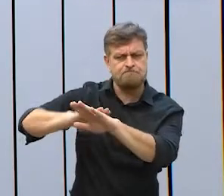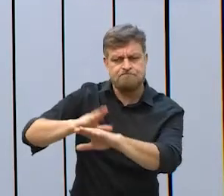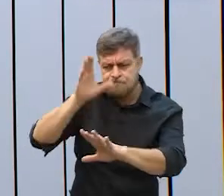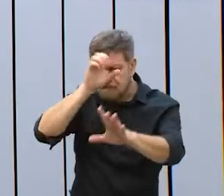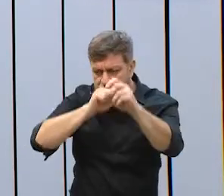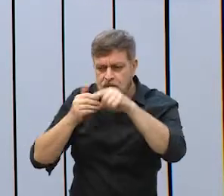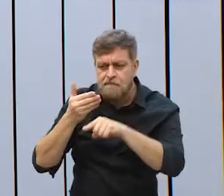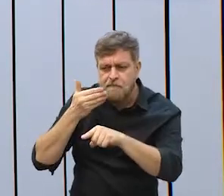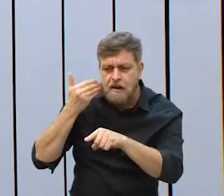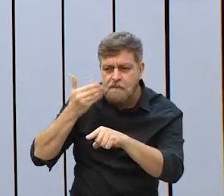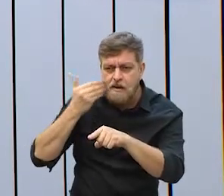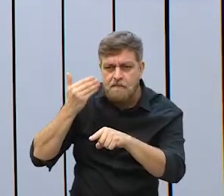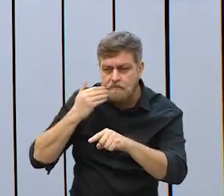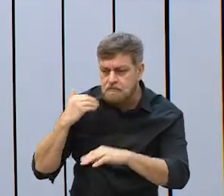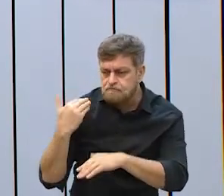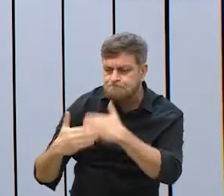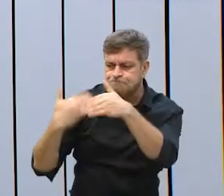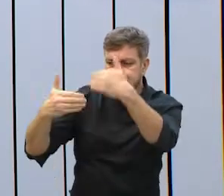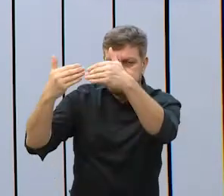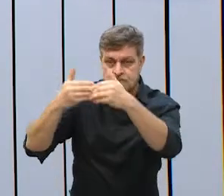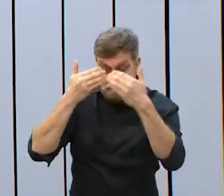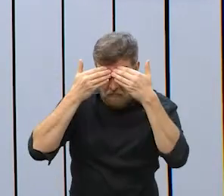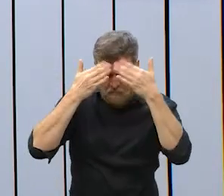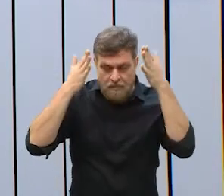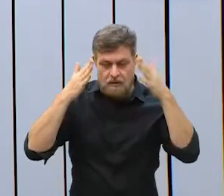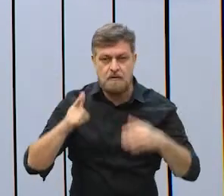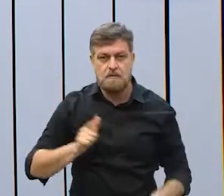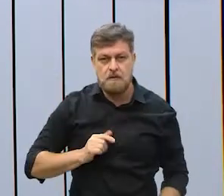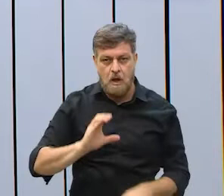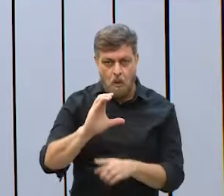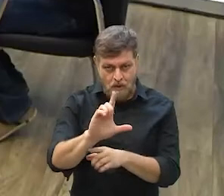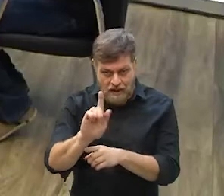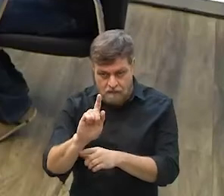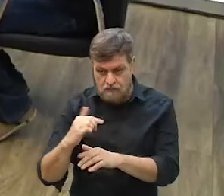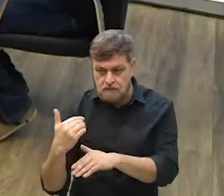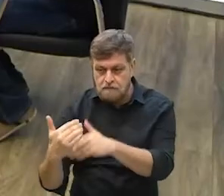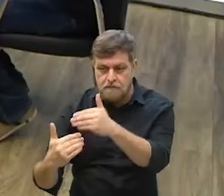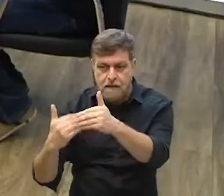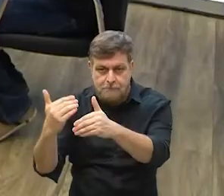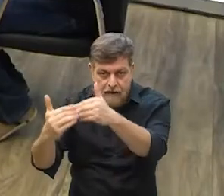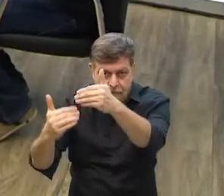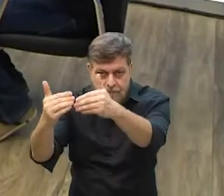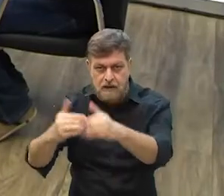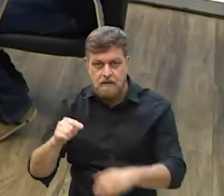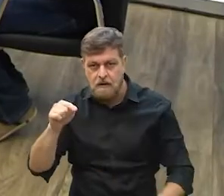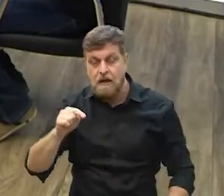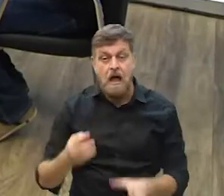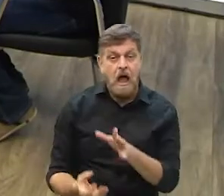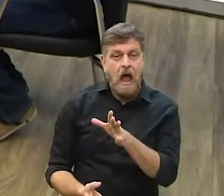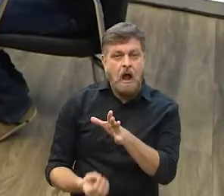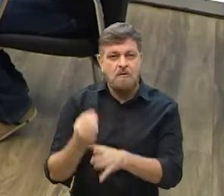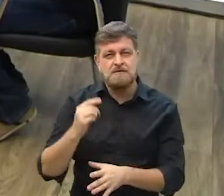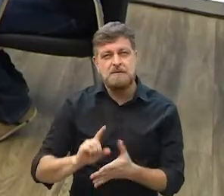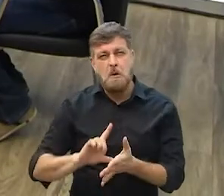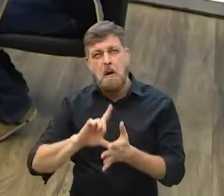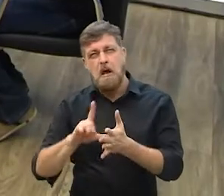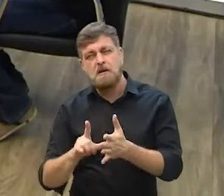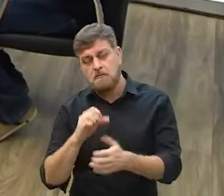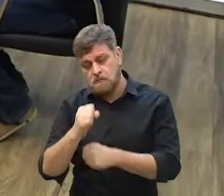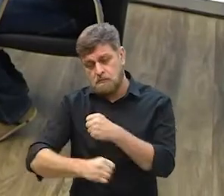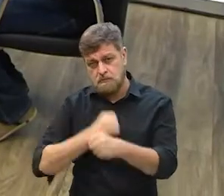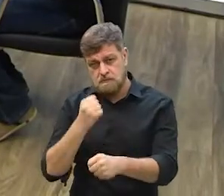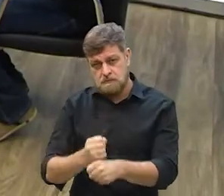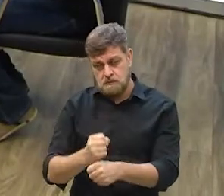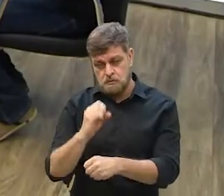aprender e enriquecer um pouco mais. Olha, a evolução do distrito do Campo Grande realmente ela se deu aí depois dos anos 80,